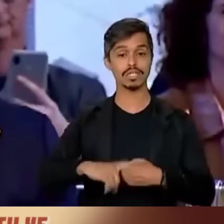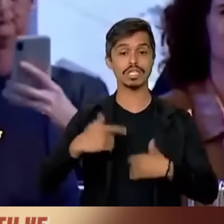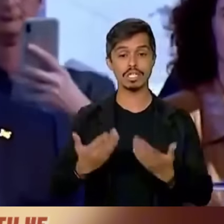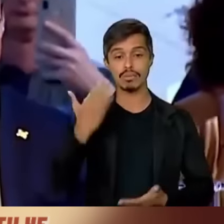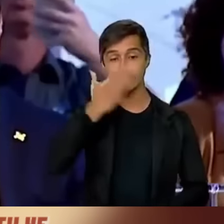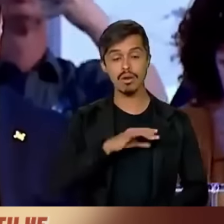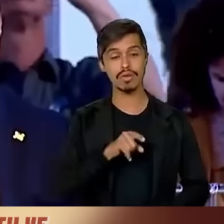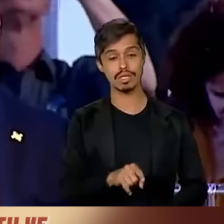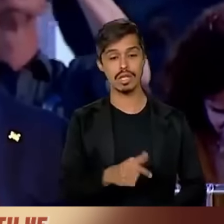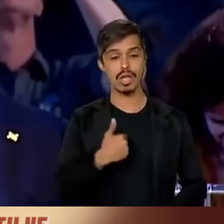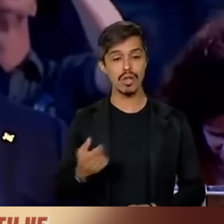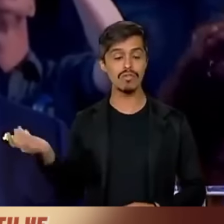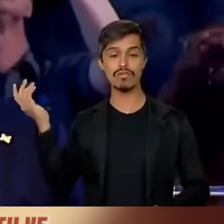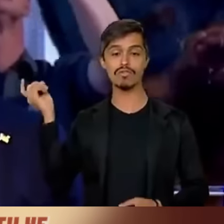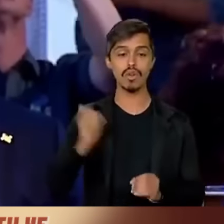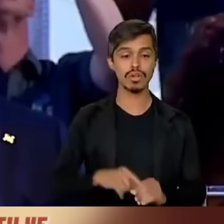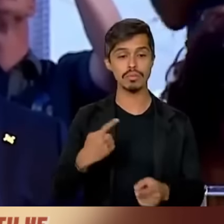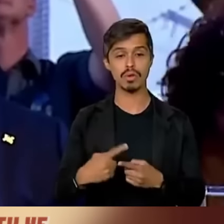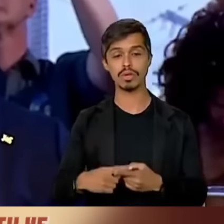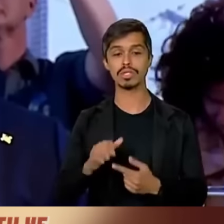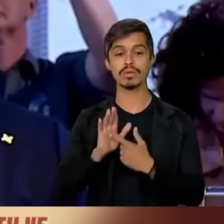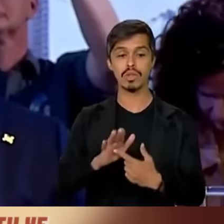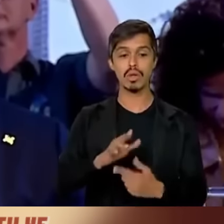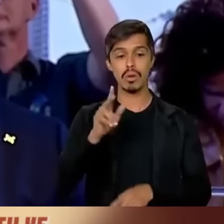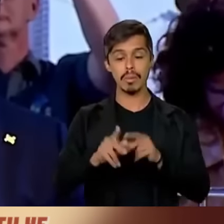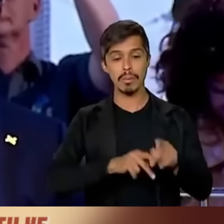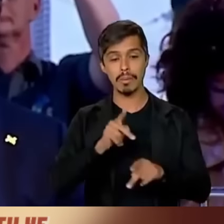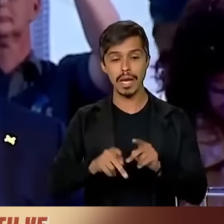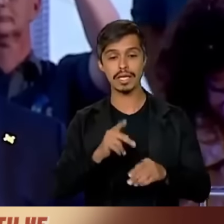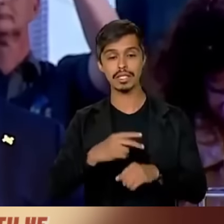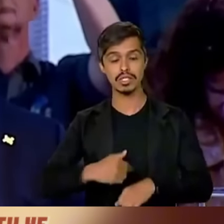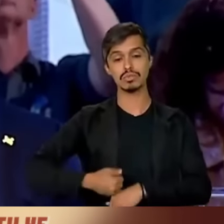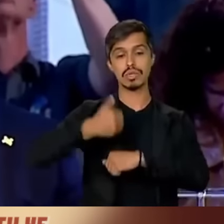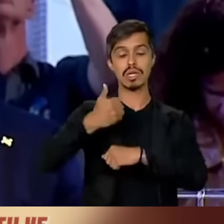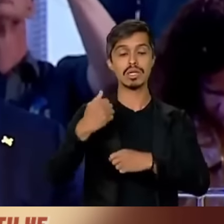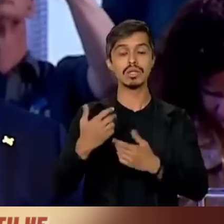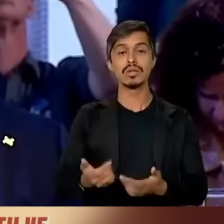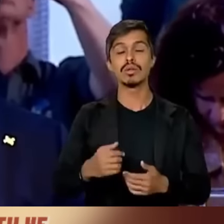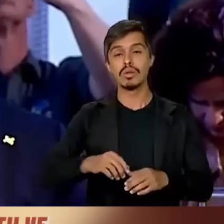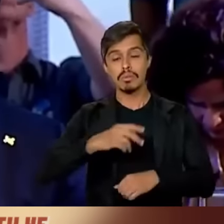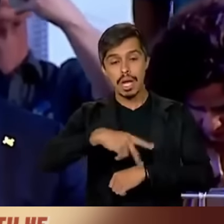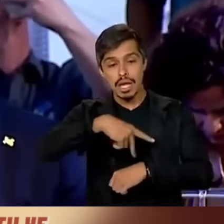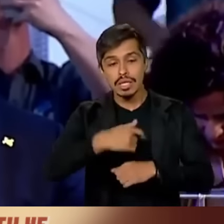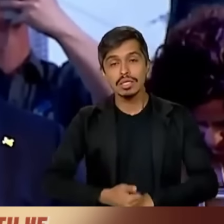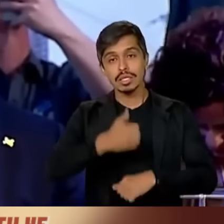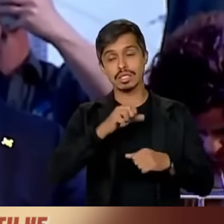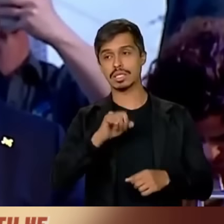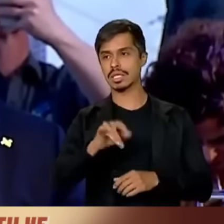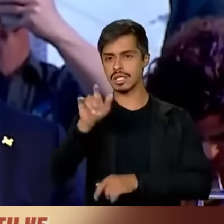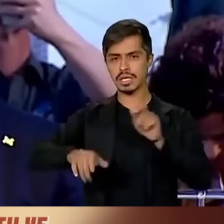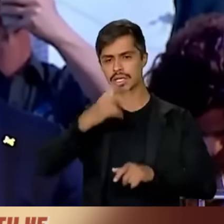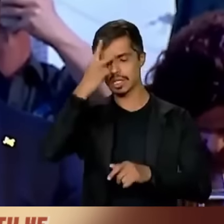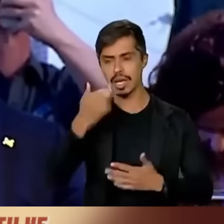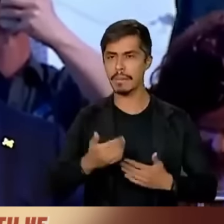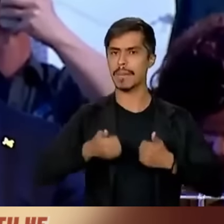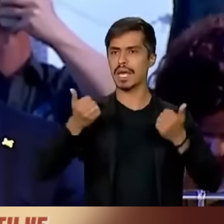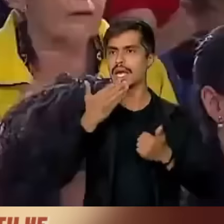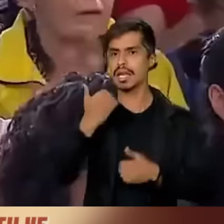isso. Eu votei para provar que esse país só vai dar certo quando for governado por gente que tenha coração, que tenha sentimento, que